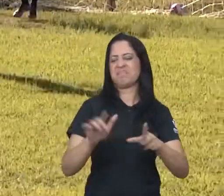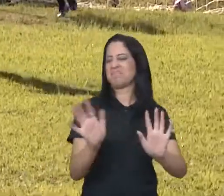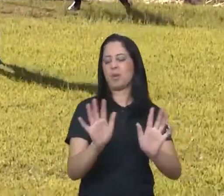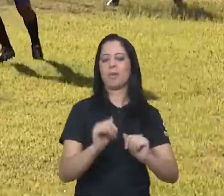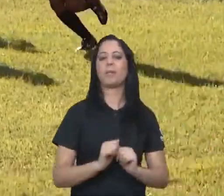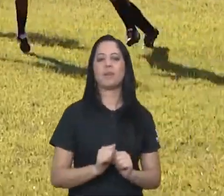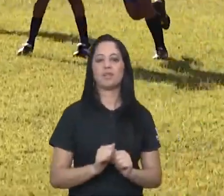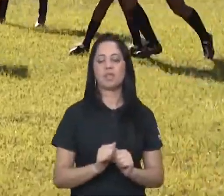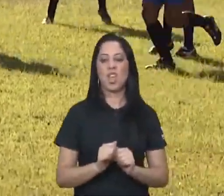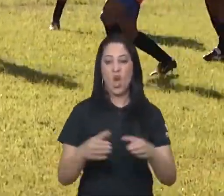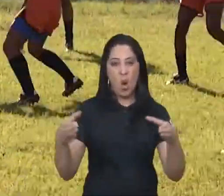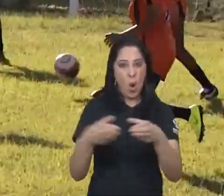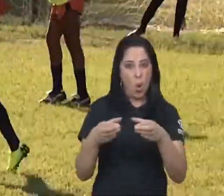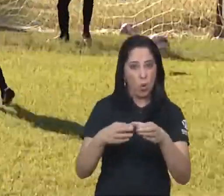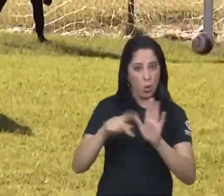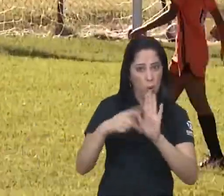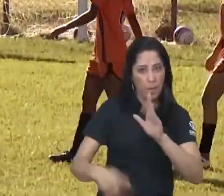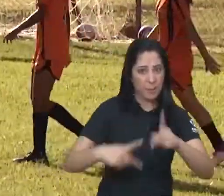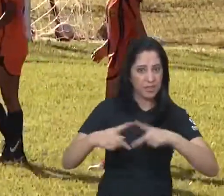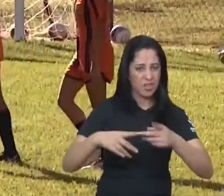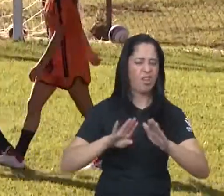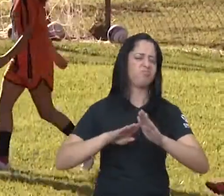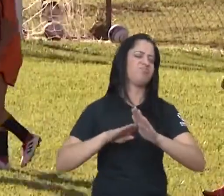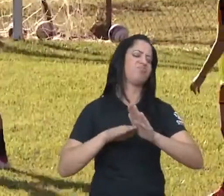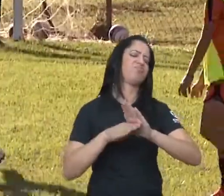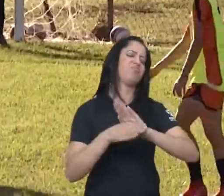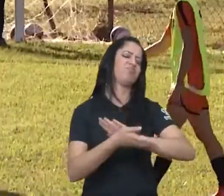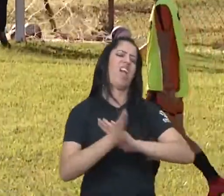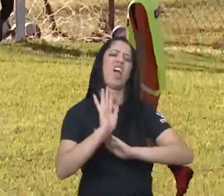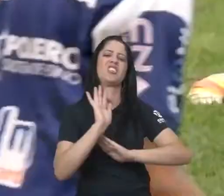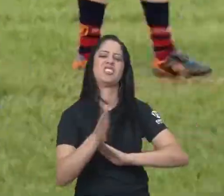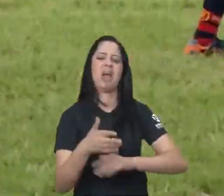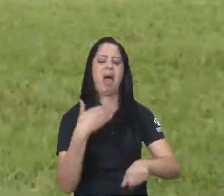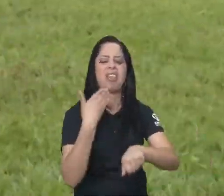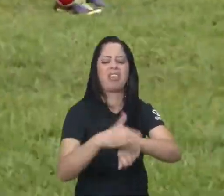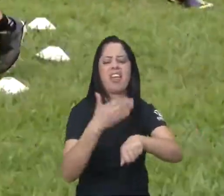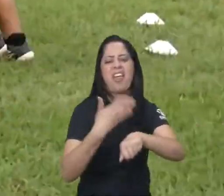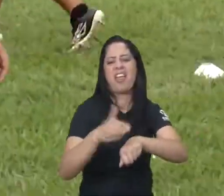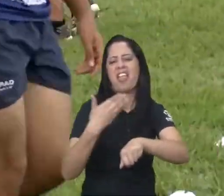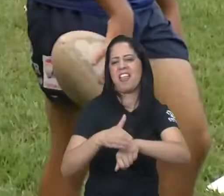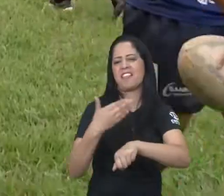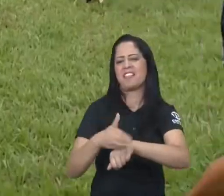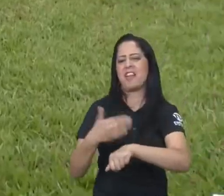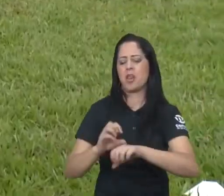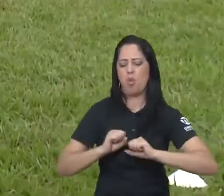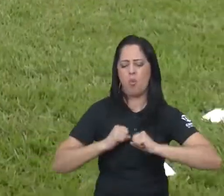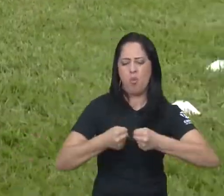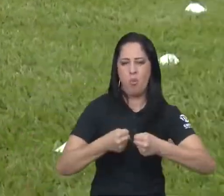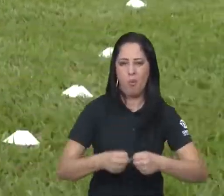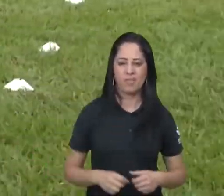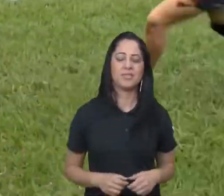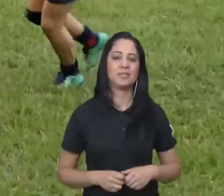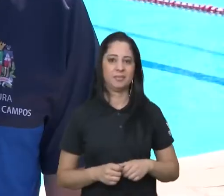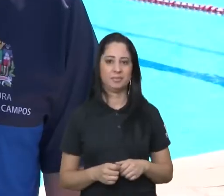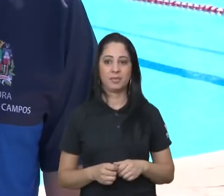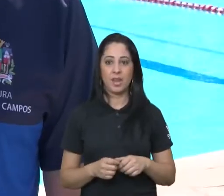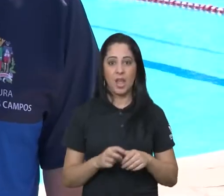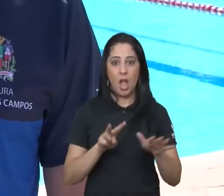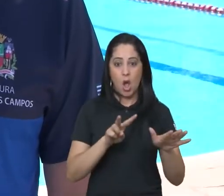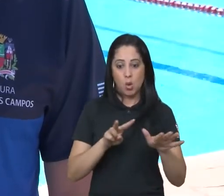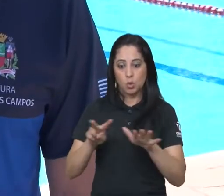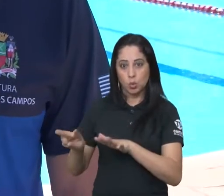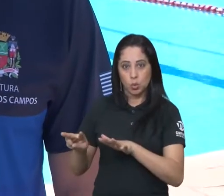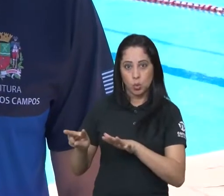não tem problema não. A delegação joseense já está acostumada com o ritmo acelerado das competições. Daqui a